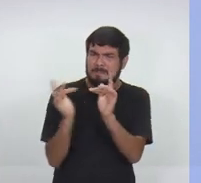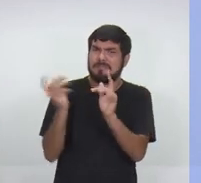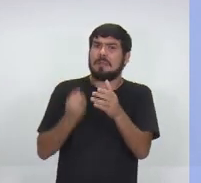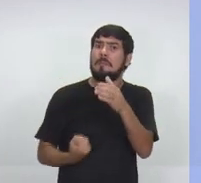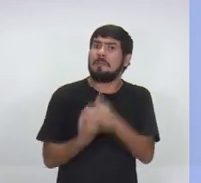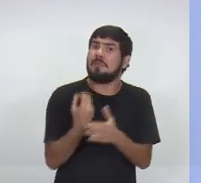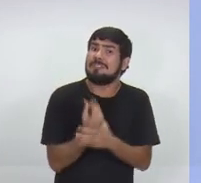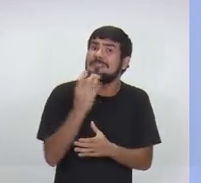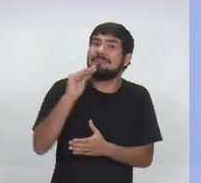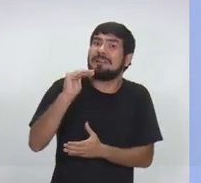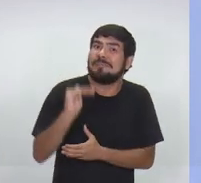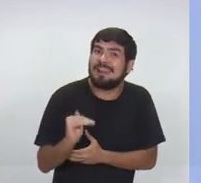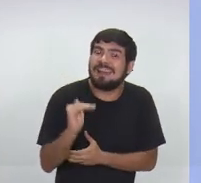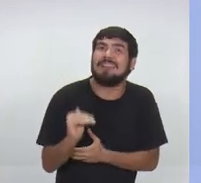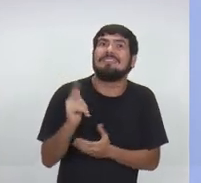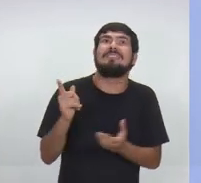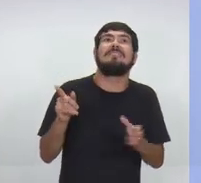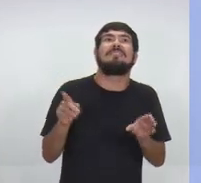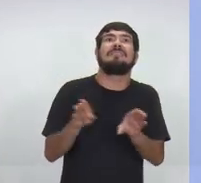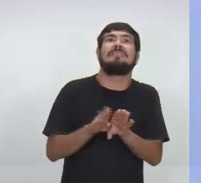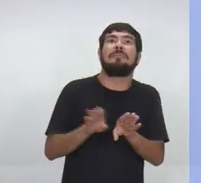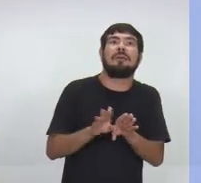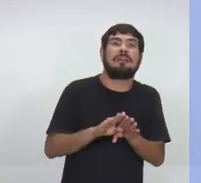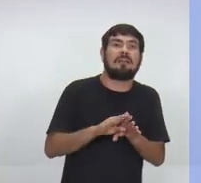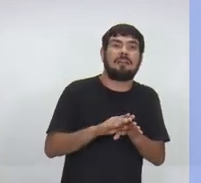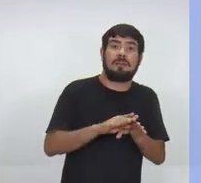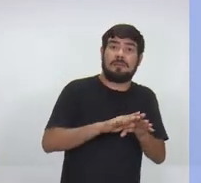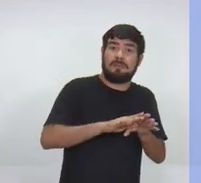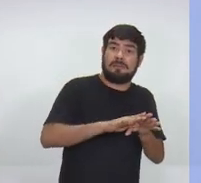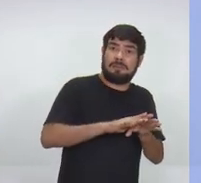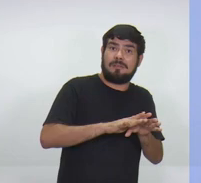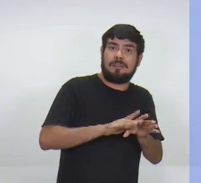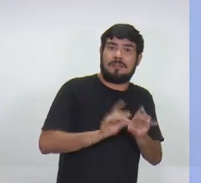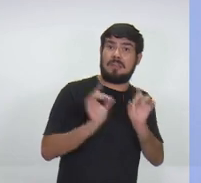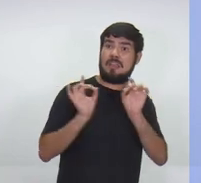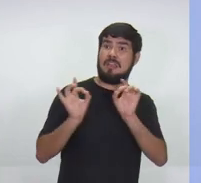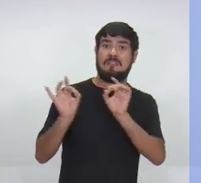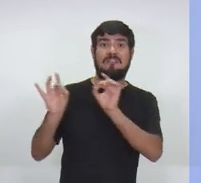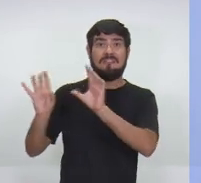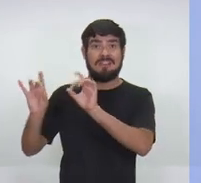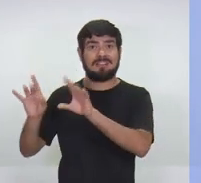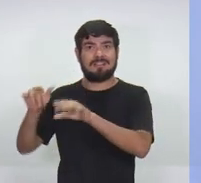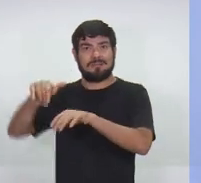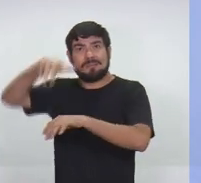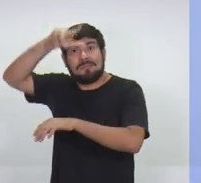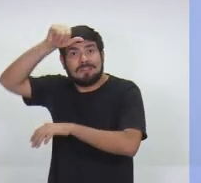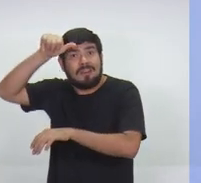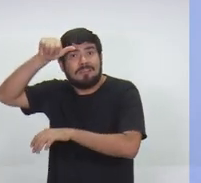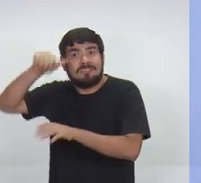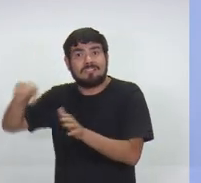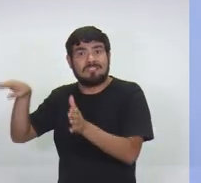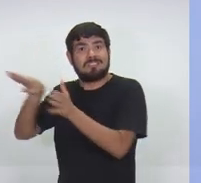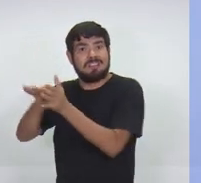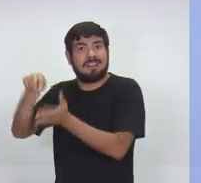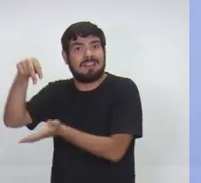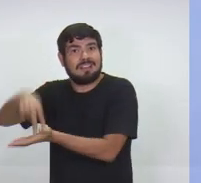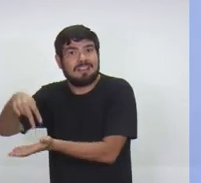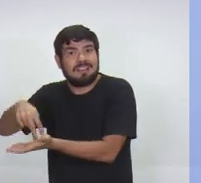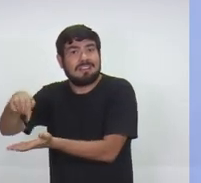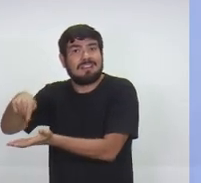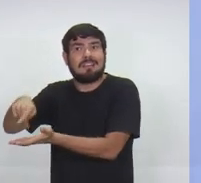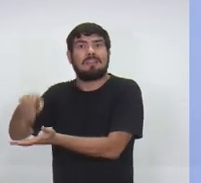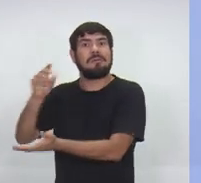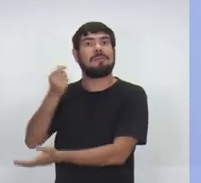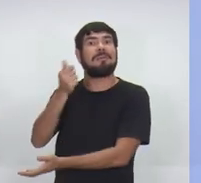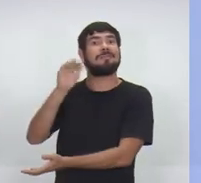partida tenha a vida para o grande mercado consumidor que manaus chega ao consumidor com preços mais baratos nós temos essa dificuldade